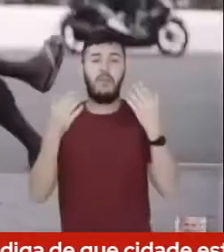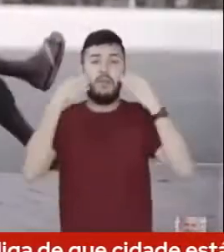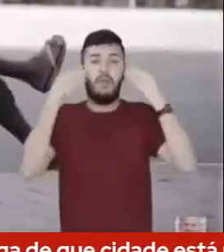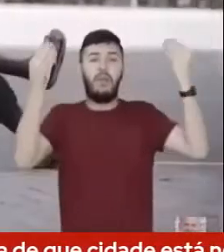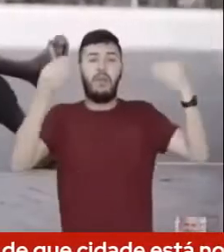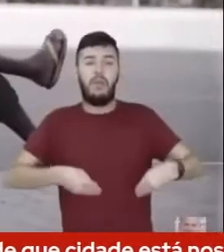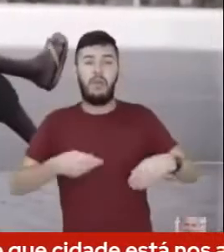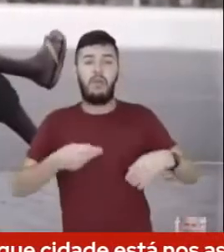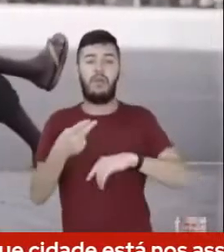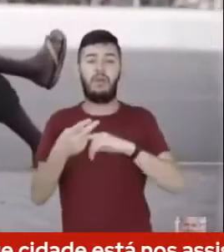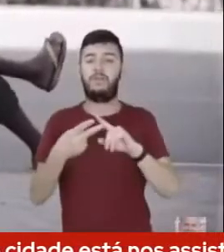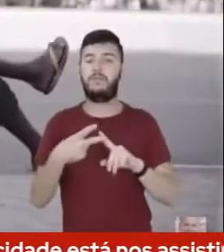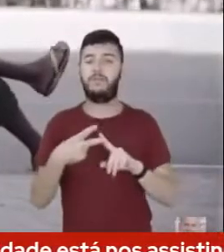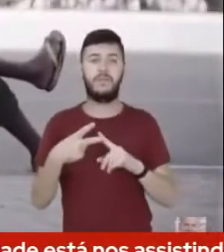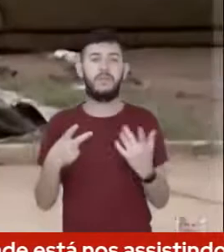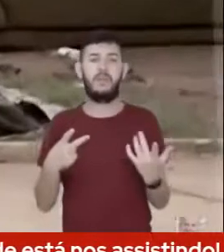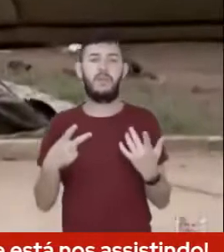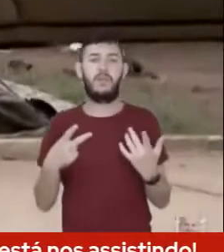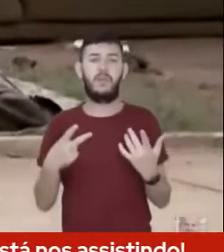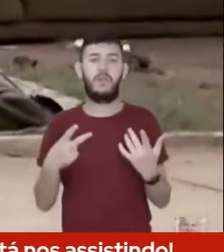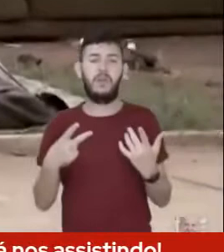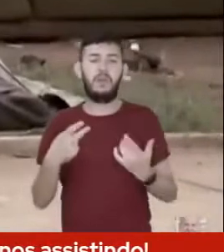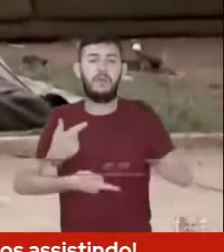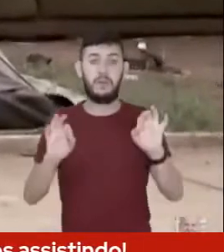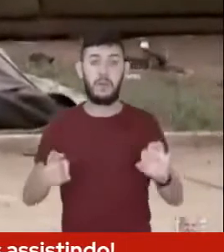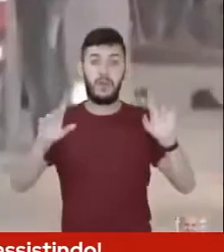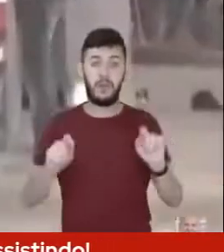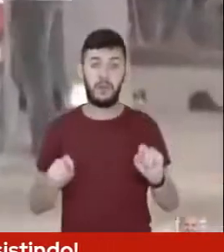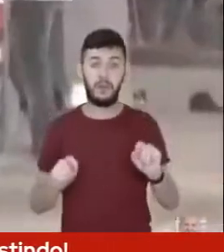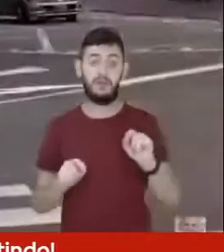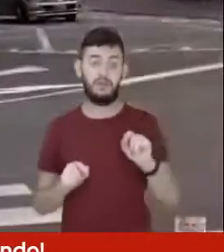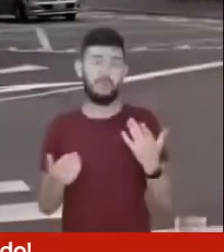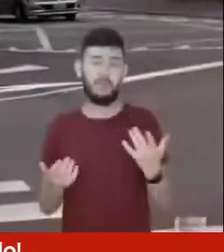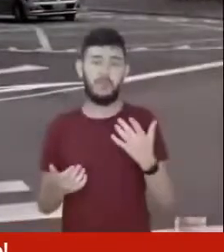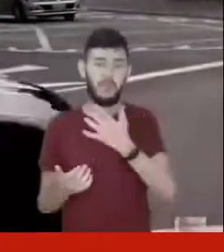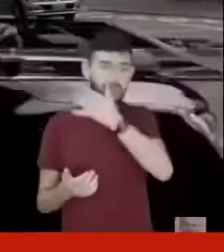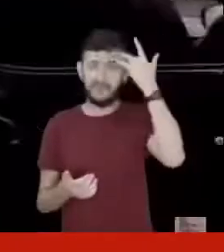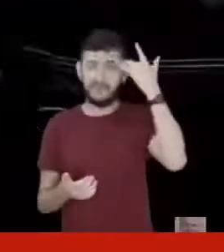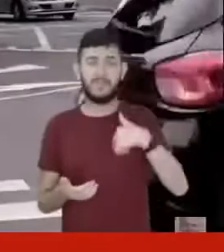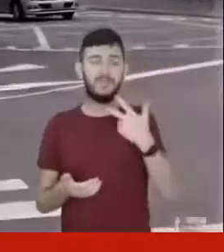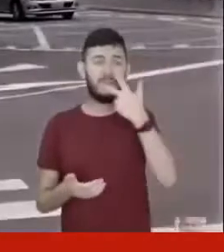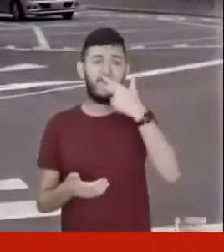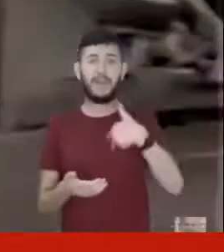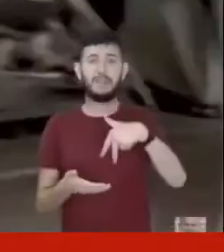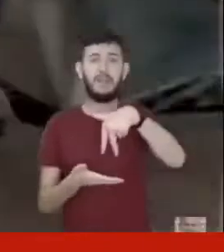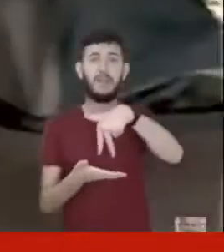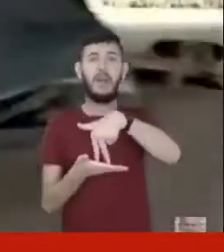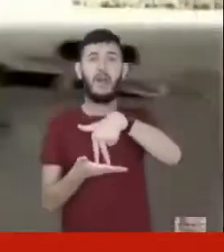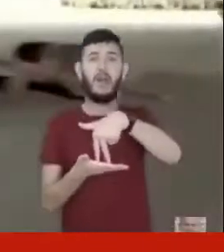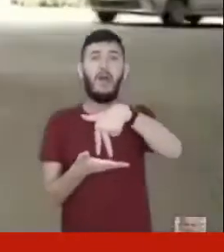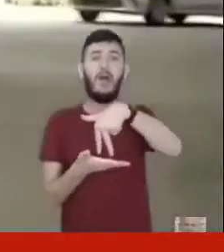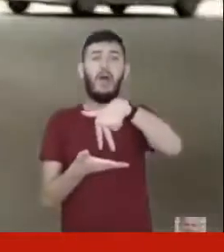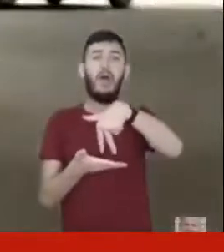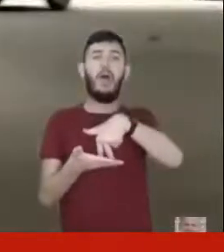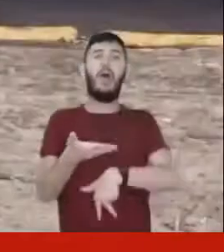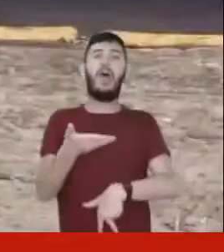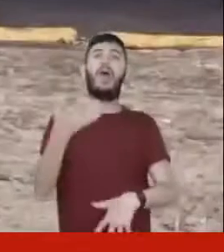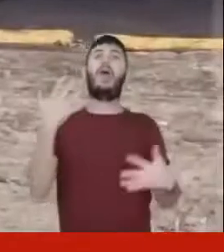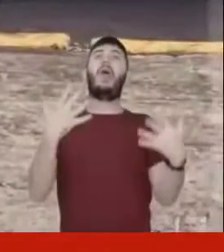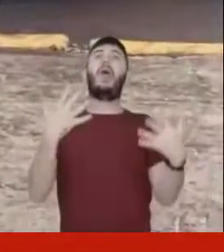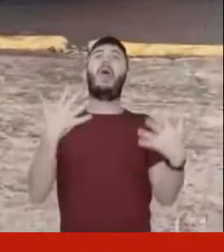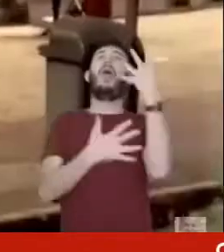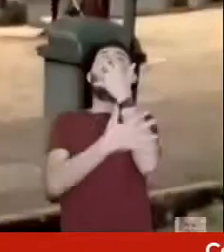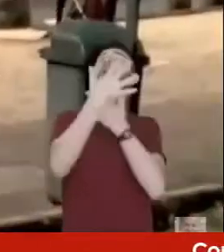chão. É assim que o Brasil que trabalha está hoje, sem esperança, sem perspectivas de um futuro digno para seus